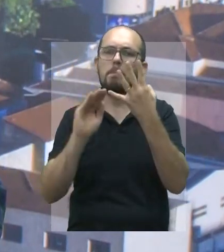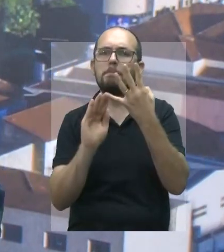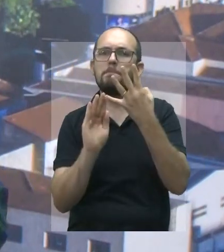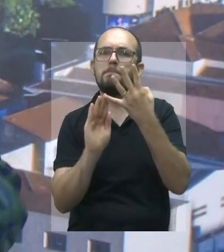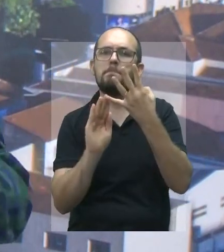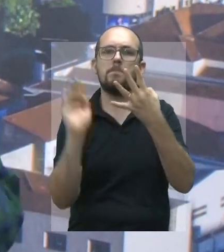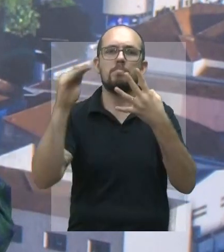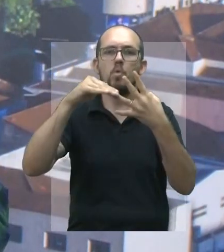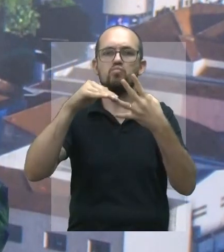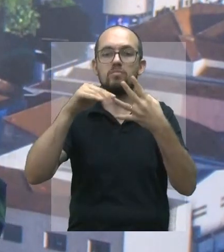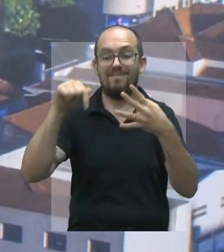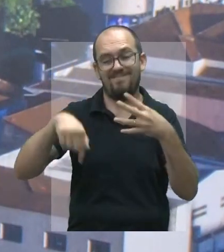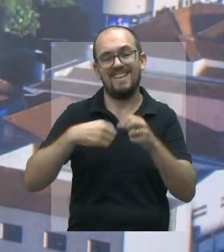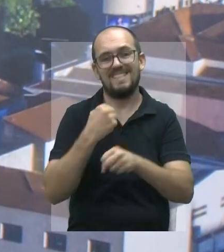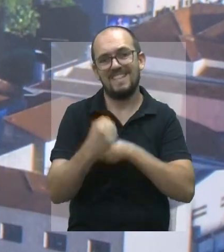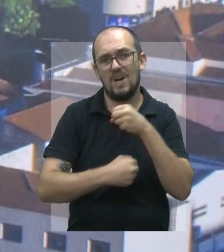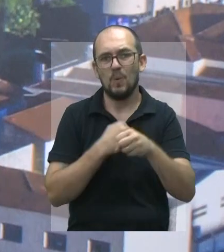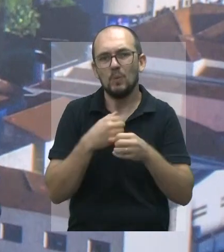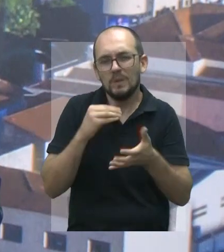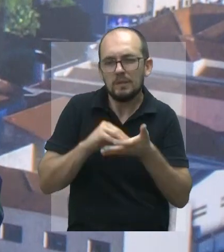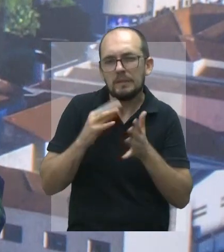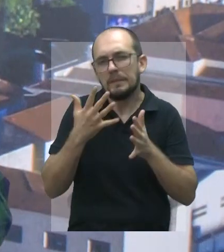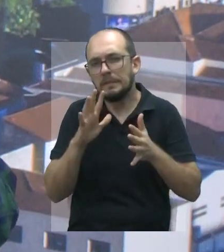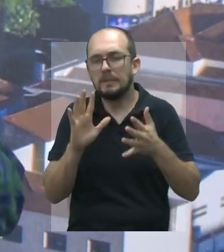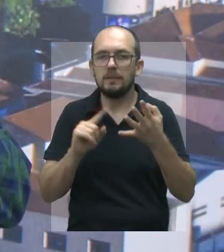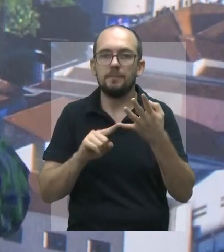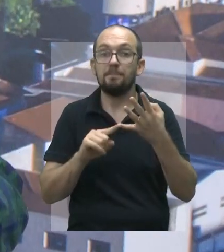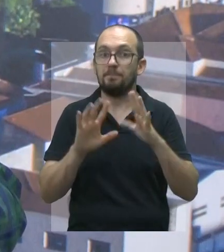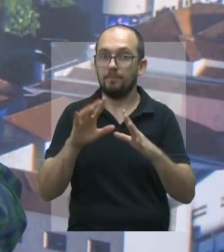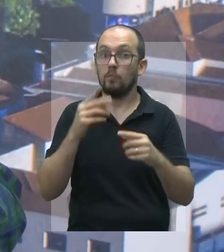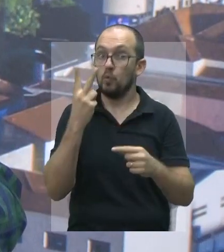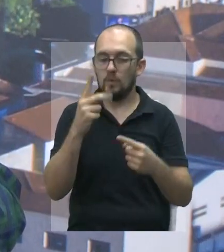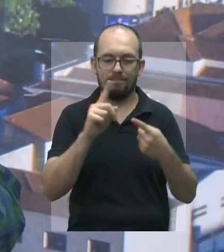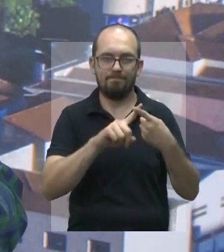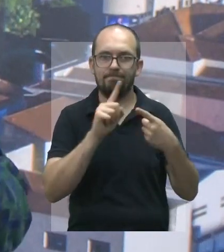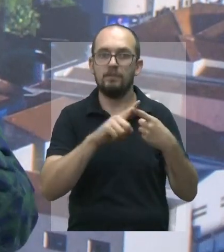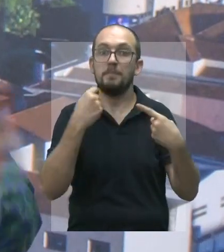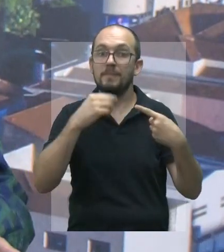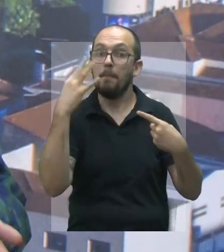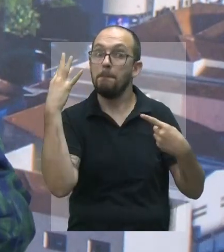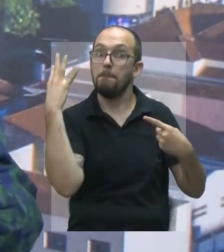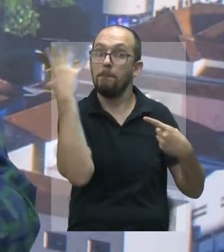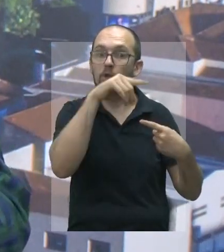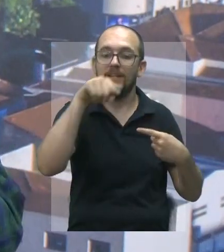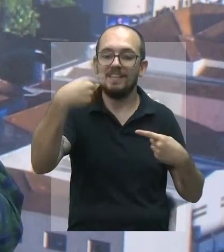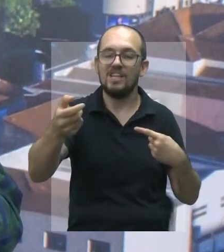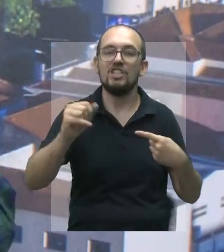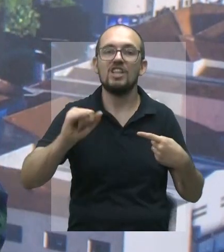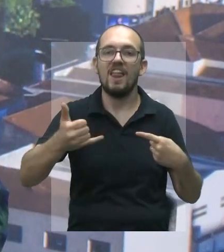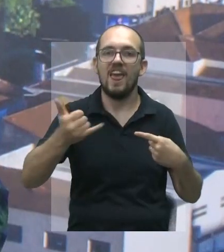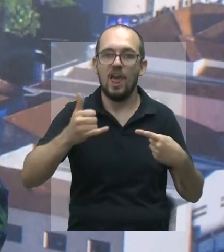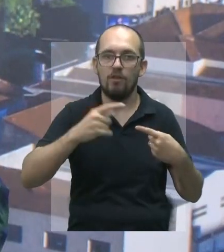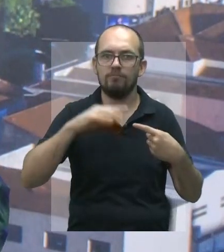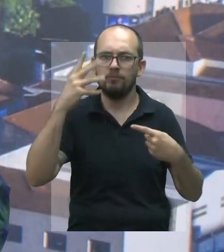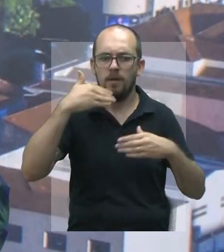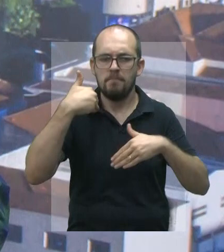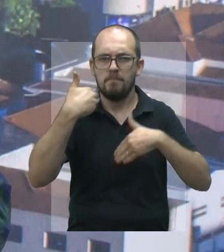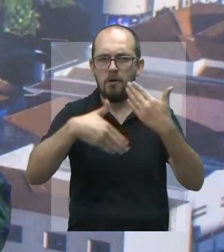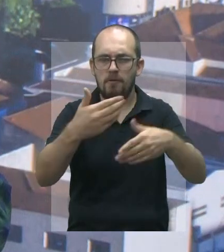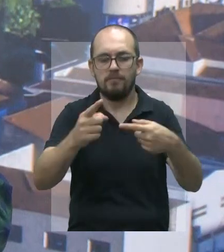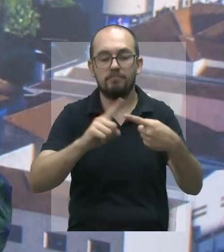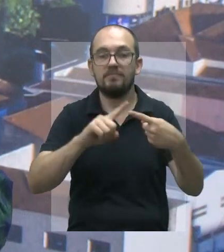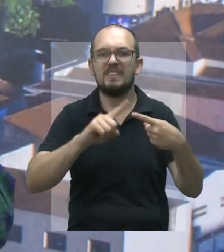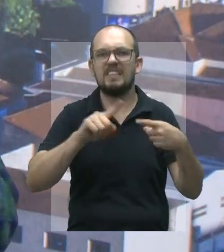Série A3 do que este ano. Então, como você bem disse, 2 missões: fazer bonito na Copinha em janeiro e aí no decorrer do ano, com